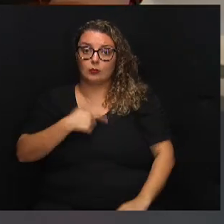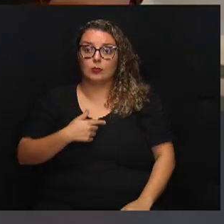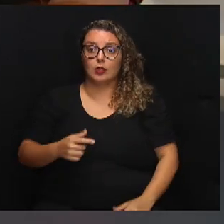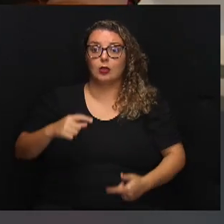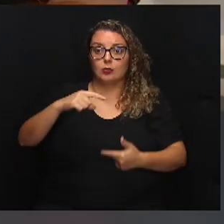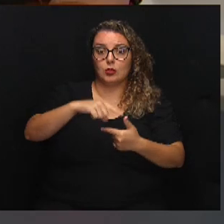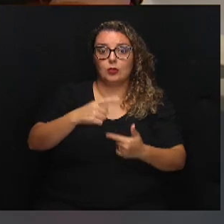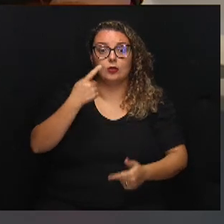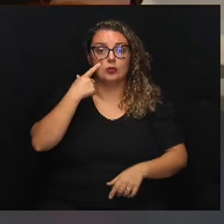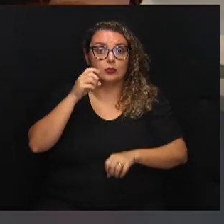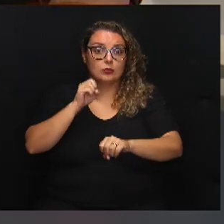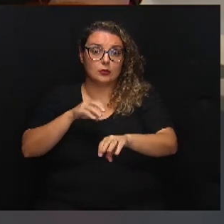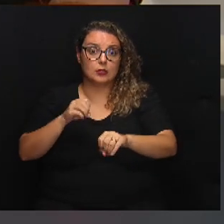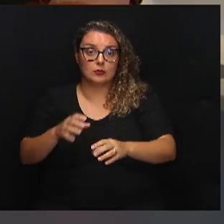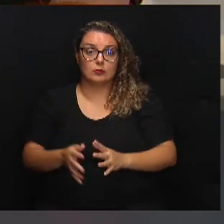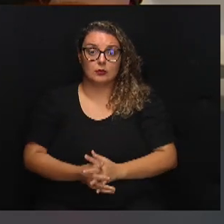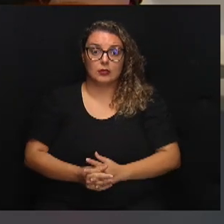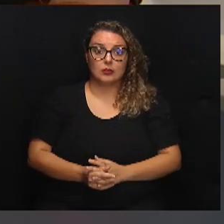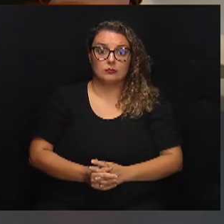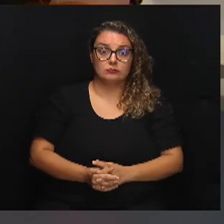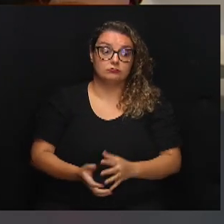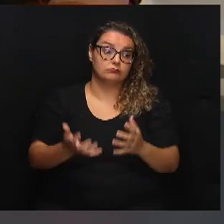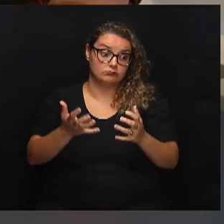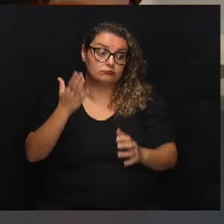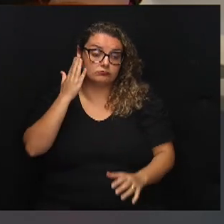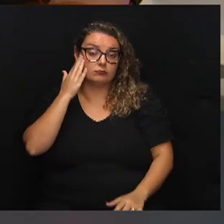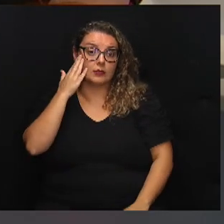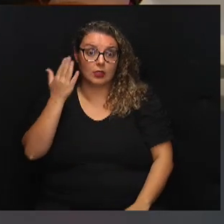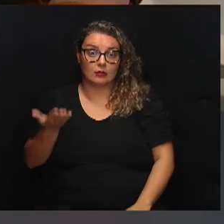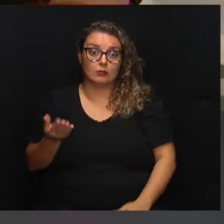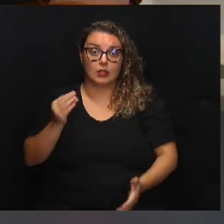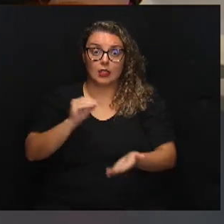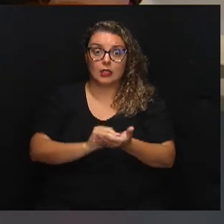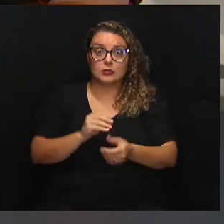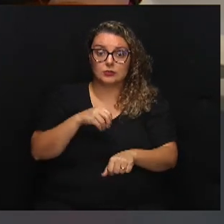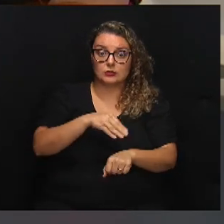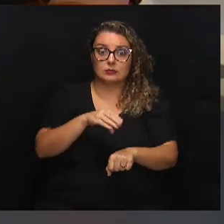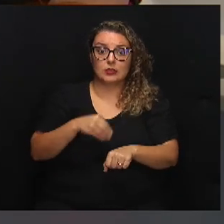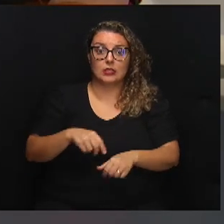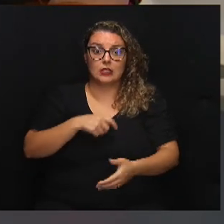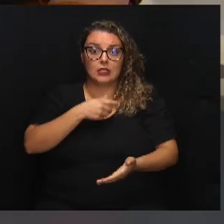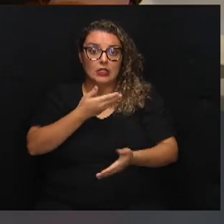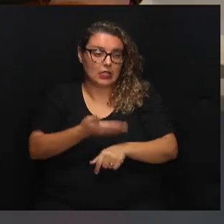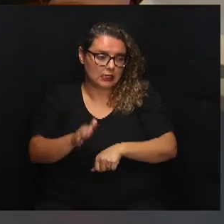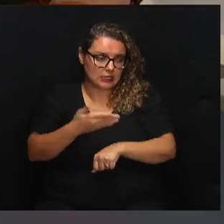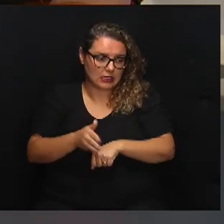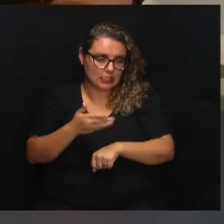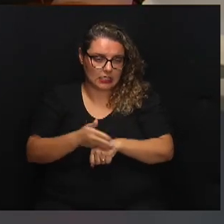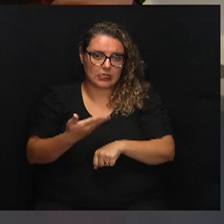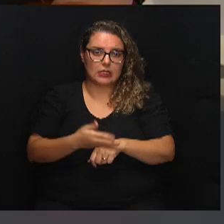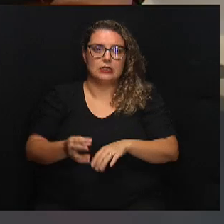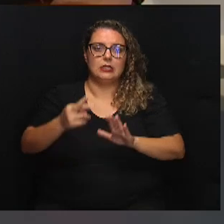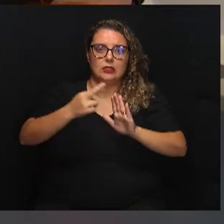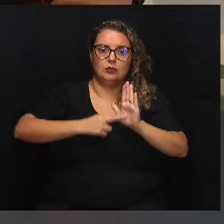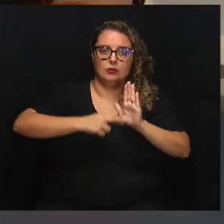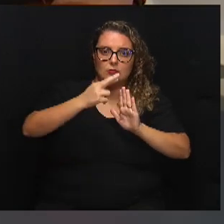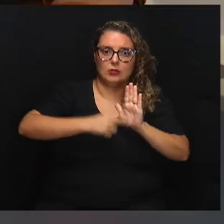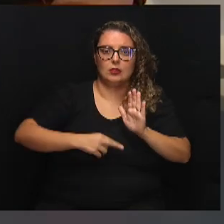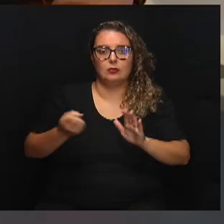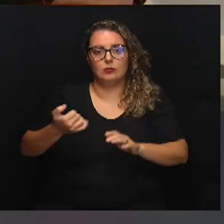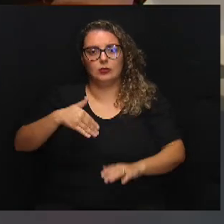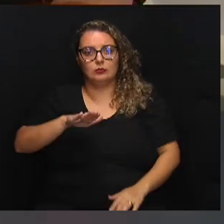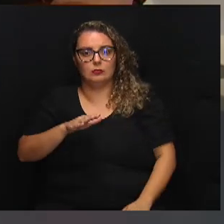quadro De Olho na Educação? Está querendo saber, né, as últimas dicas? É treinar bastante, redação, quanto mais